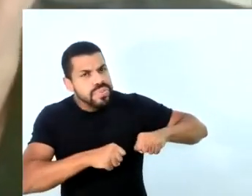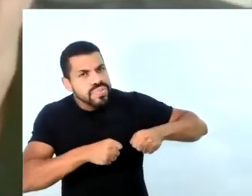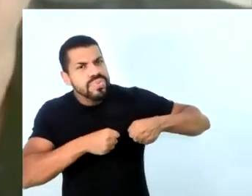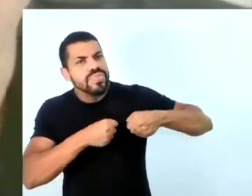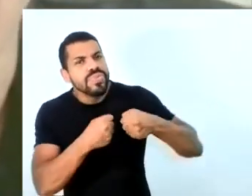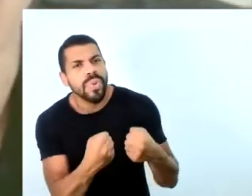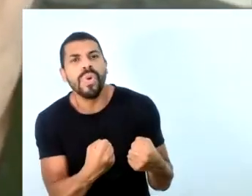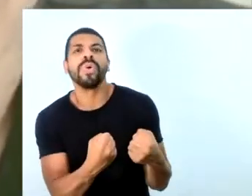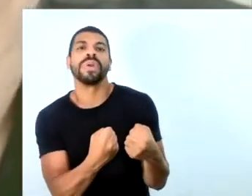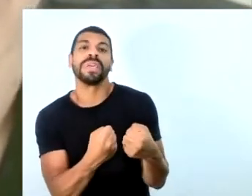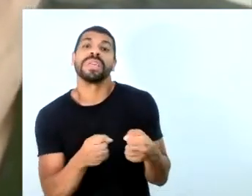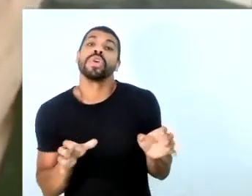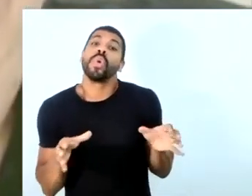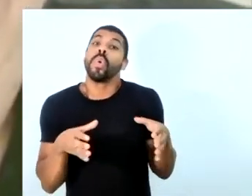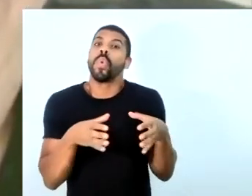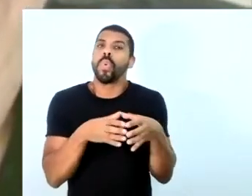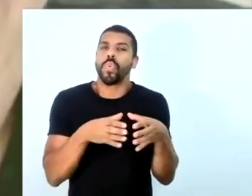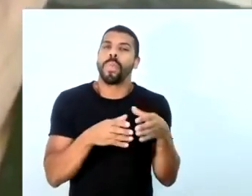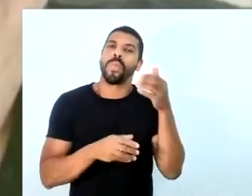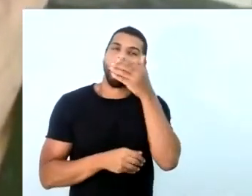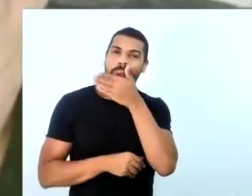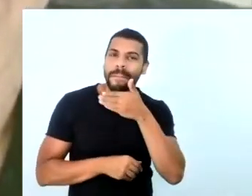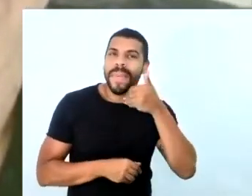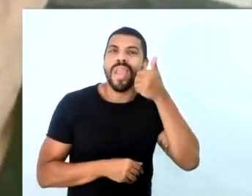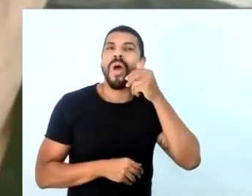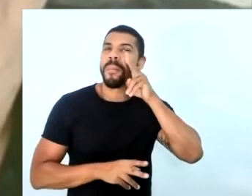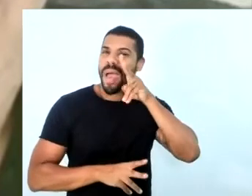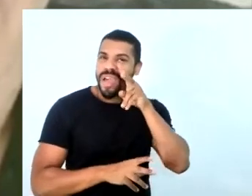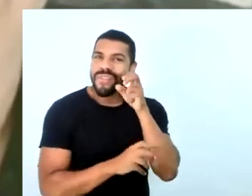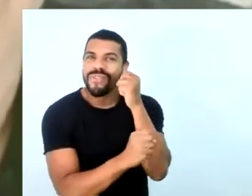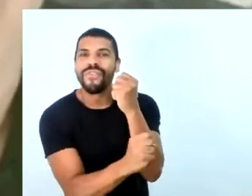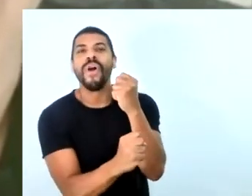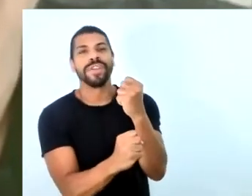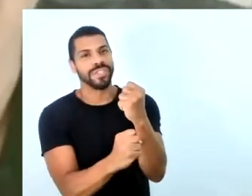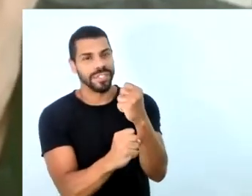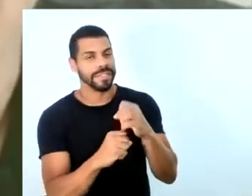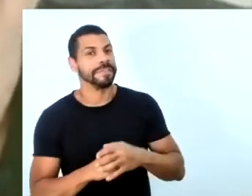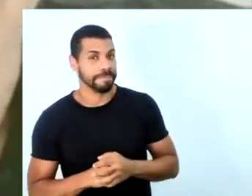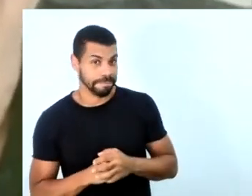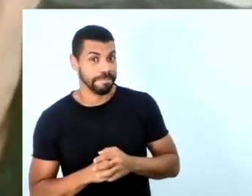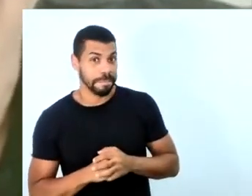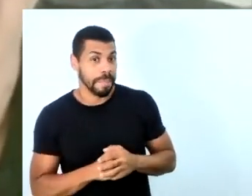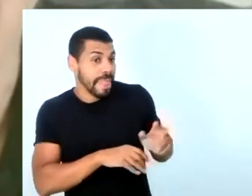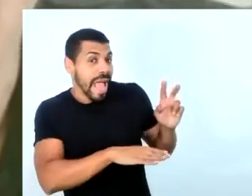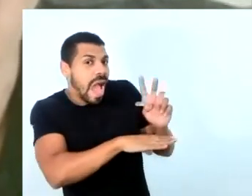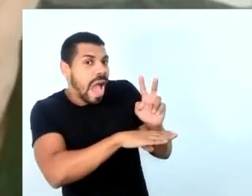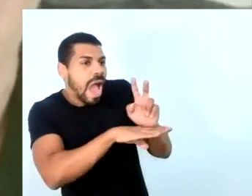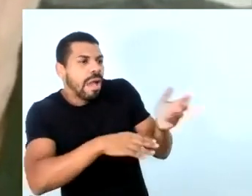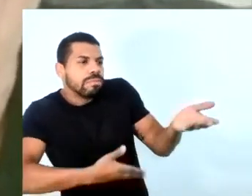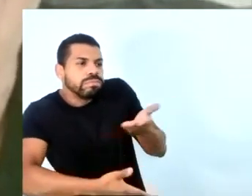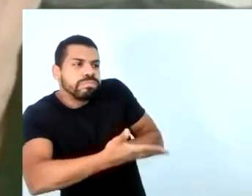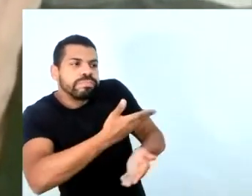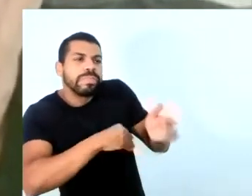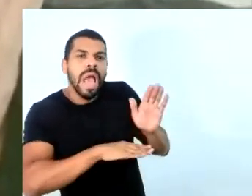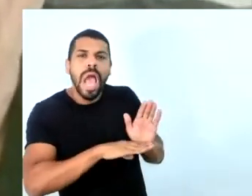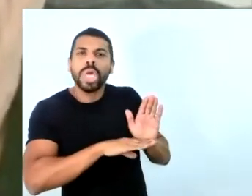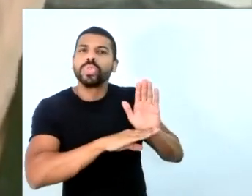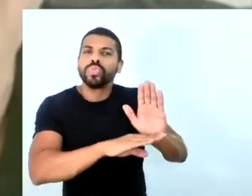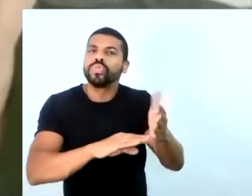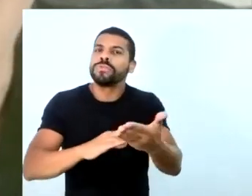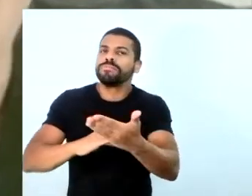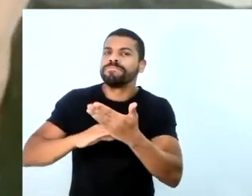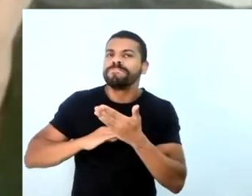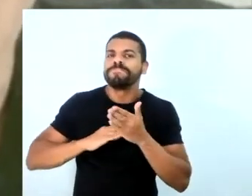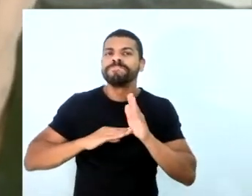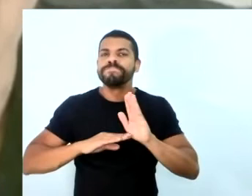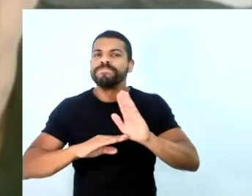atrás. E em grupo, nós somos melhores. Em grupo, nós amparamos umas às outras. Então,